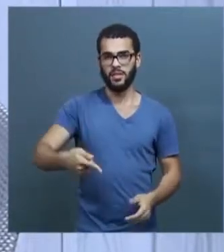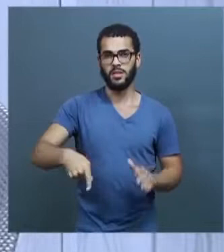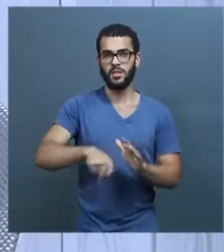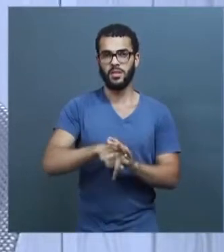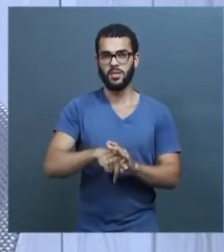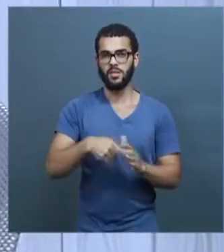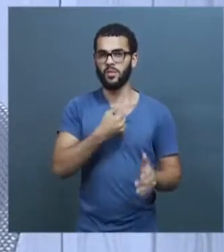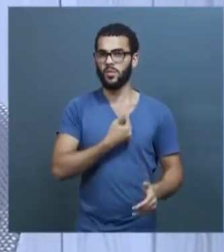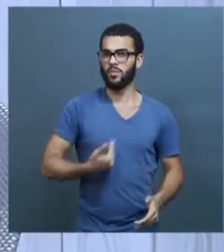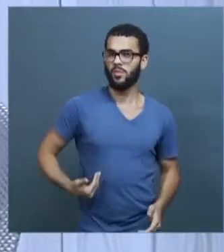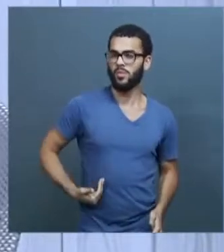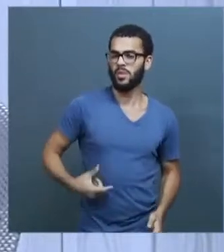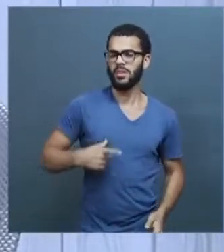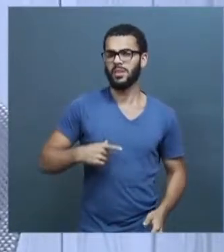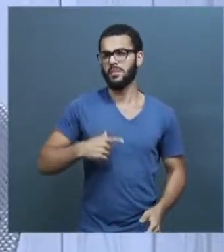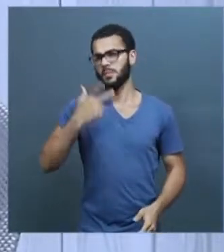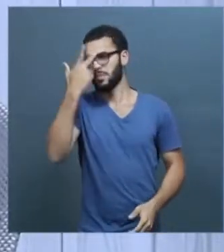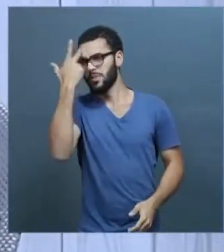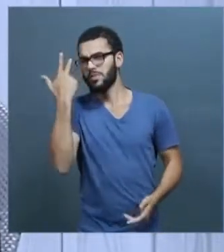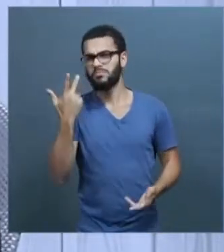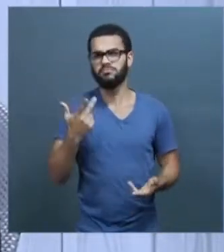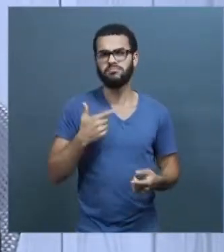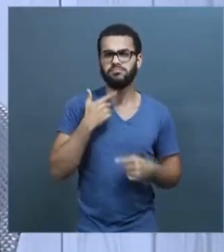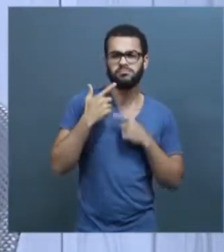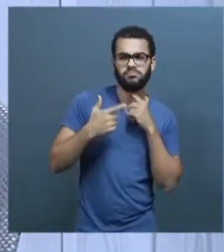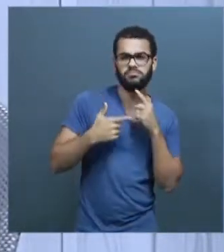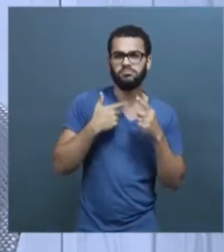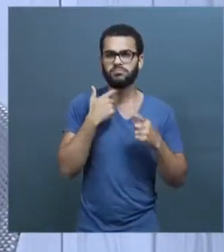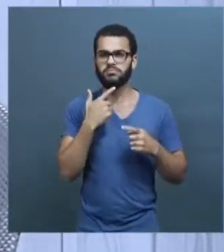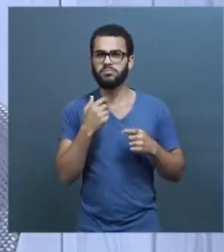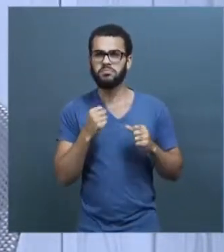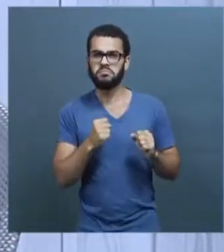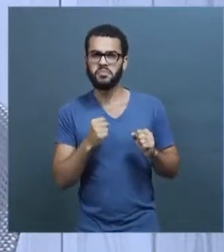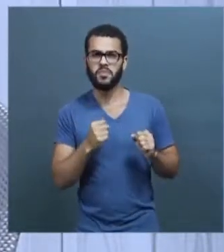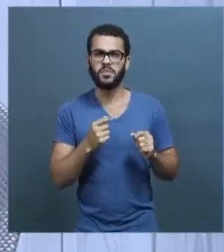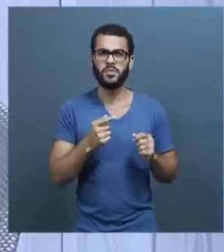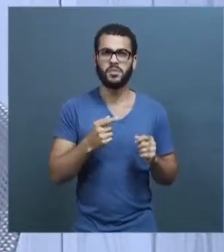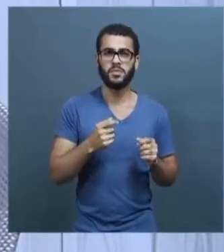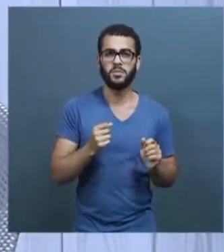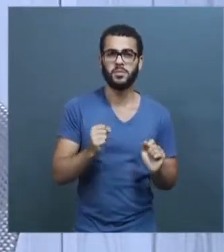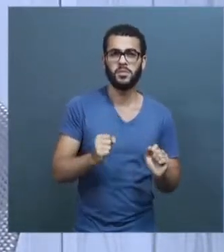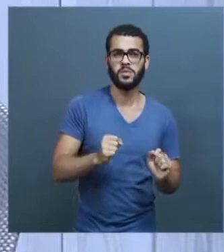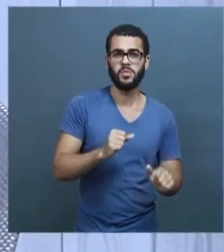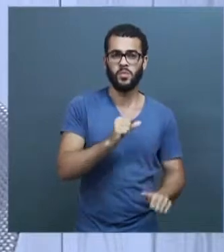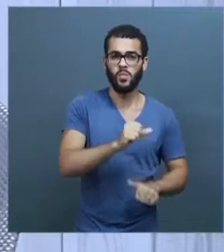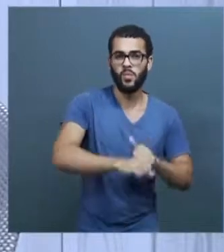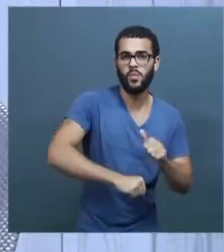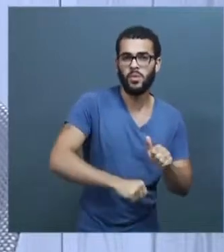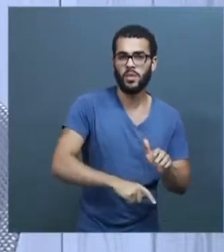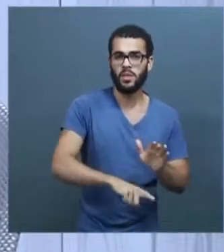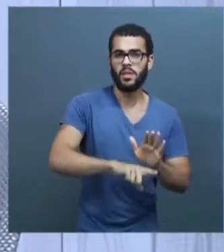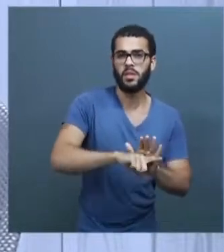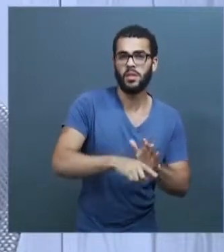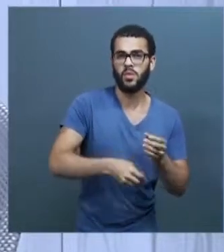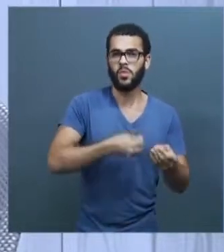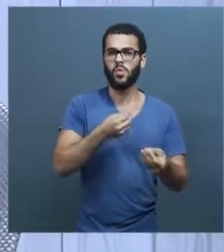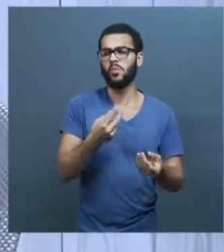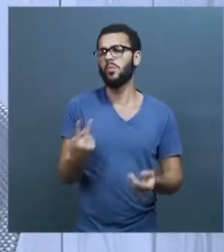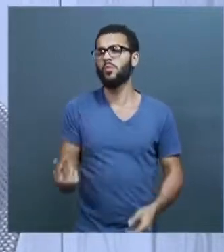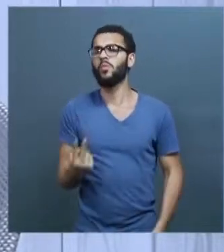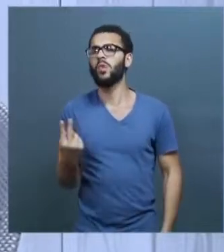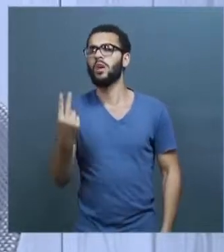governo levantam uma questão. Até que ponto as leis podem alterar os valores estabelecidos para os